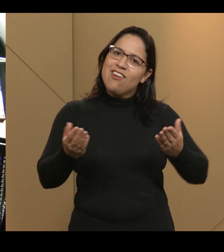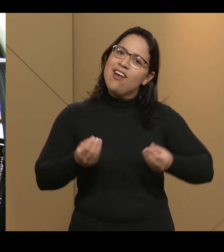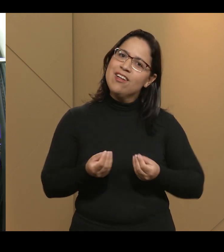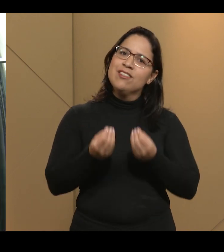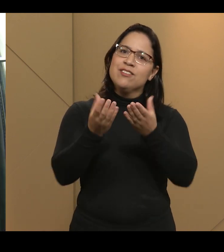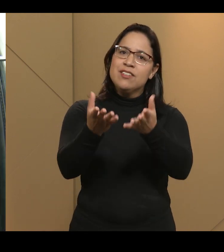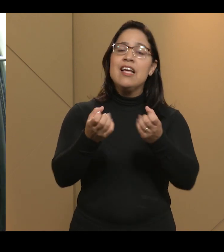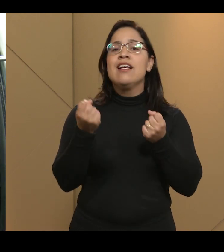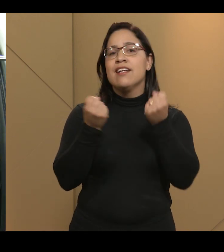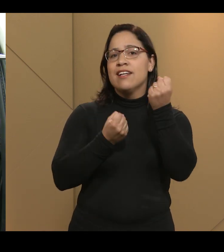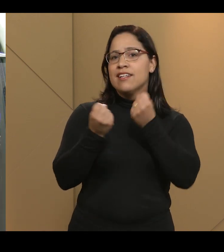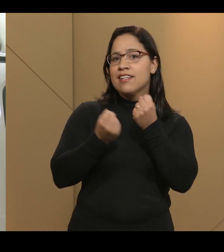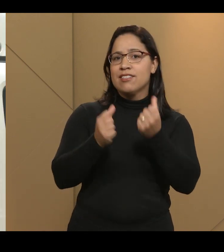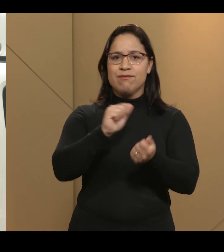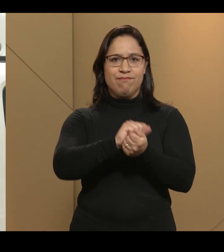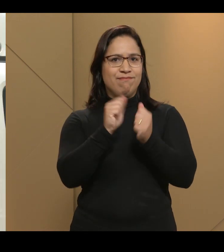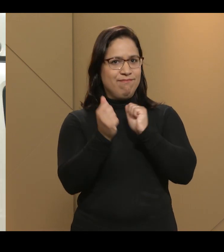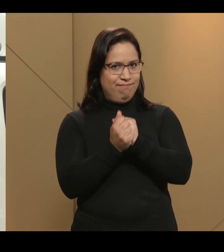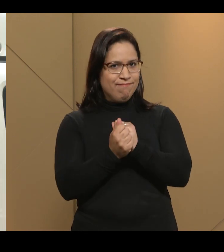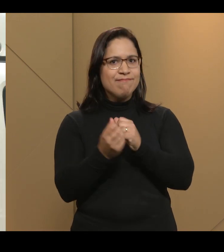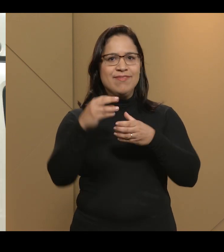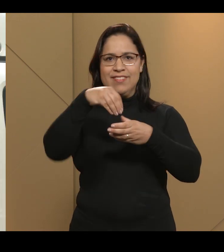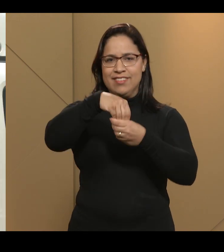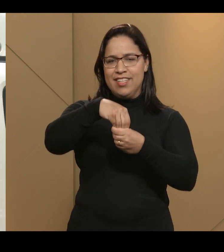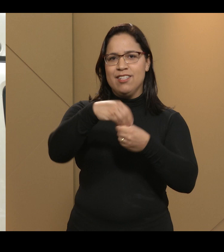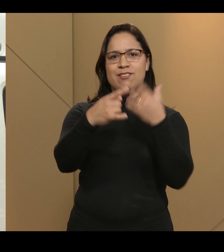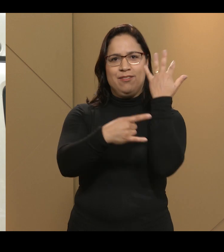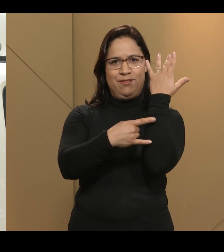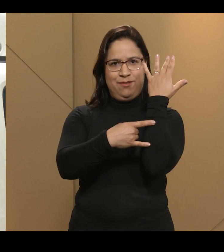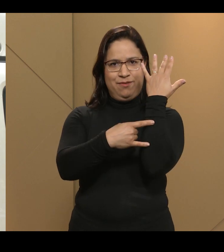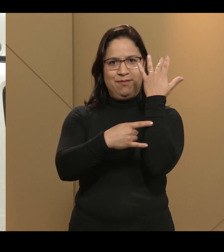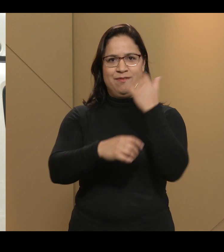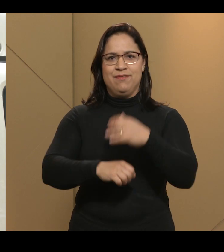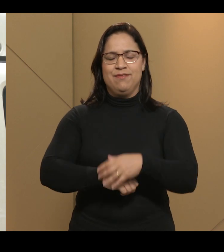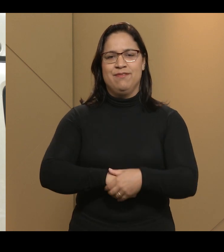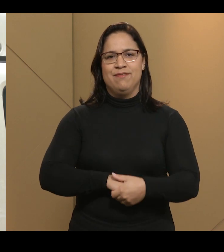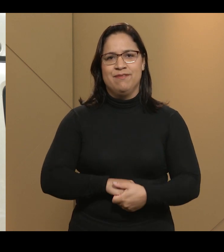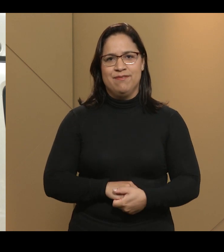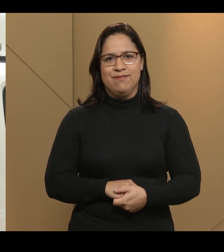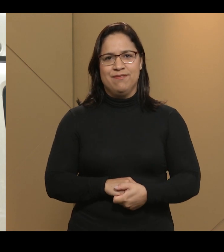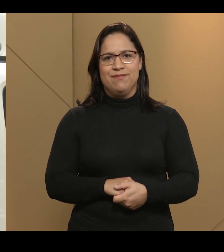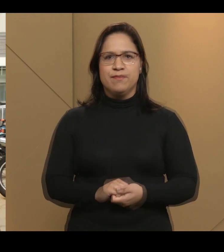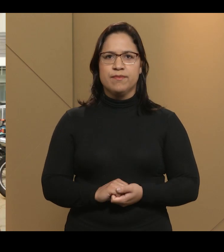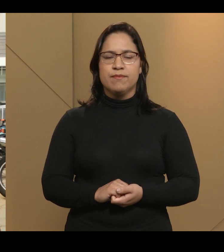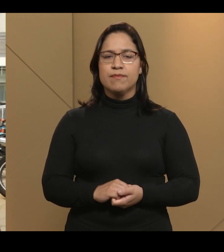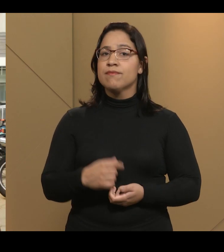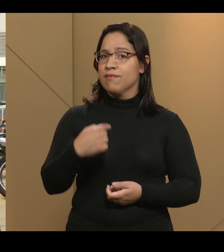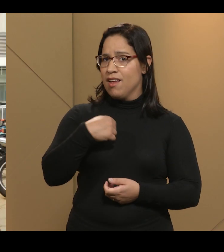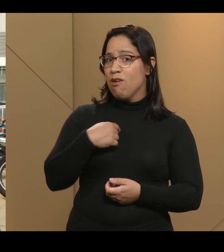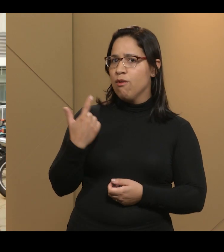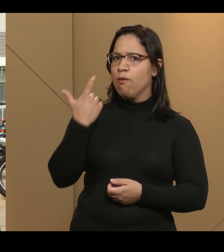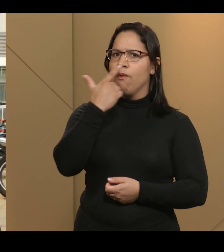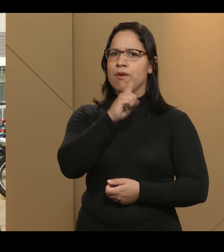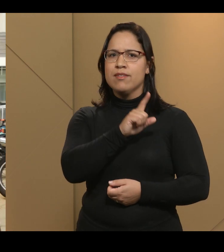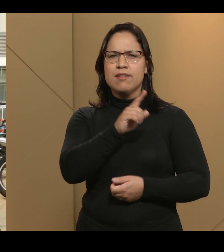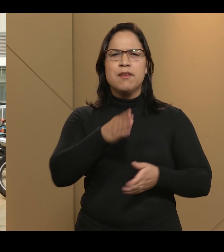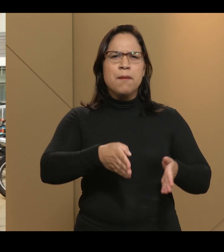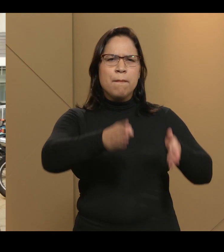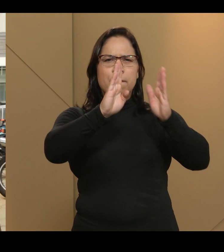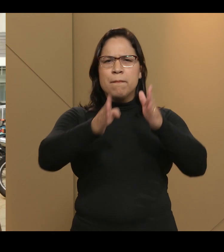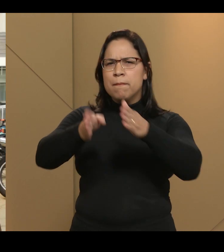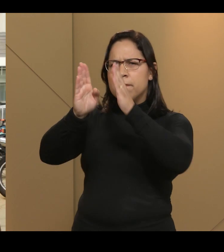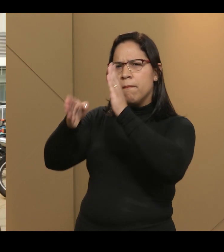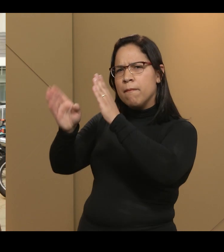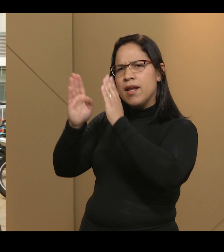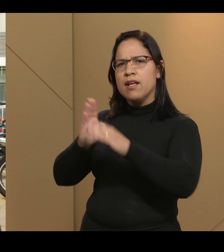aluno, então a gente optou por incluir mais este serviço internamente dentro do campus. Eu acessava os locais ou quando